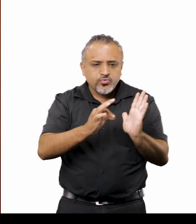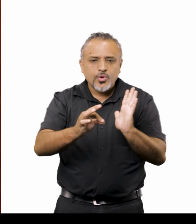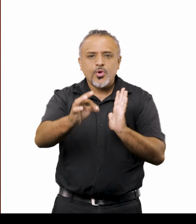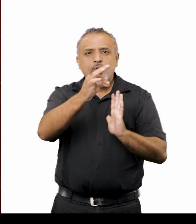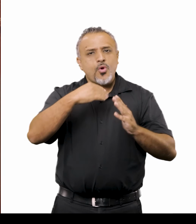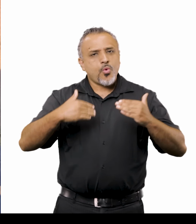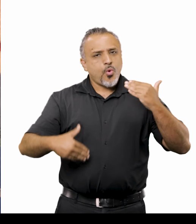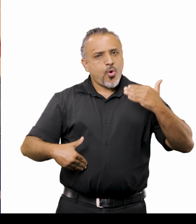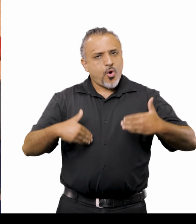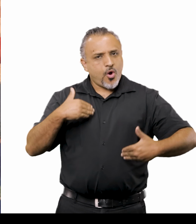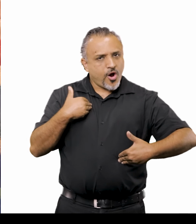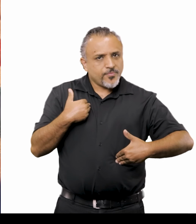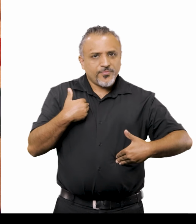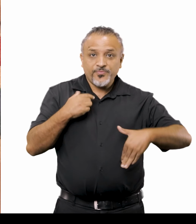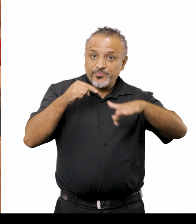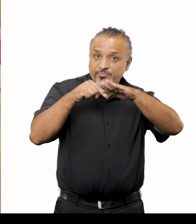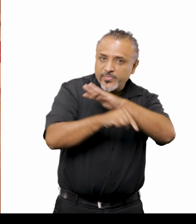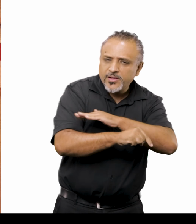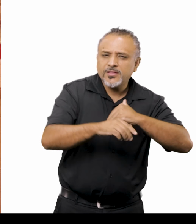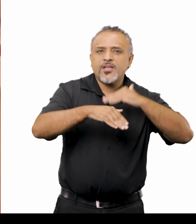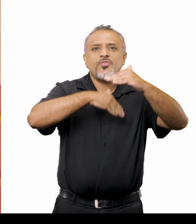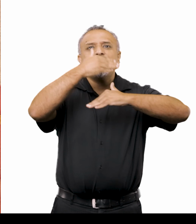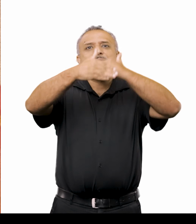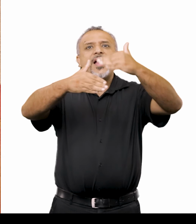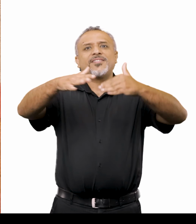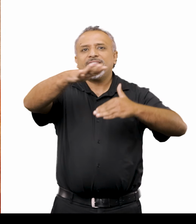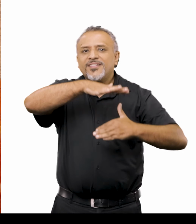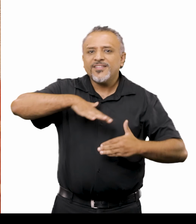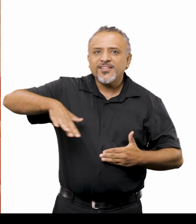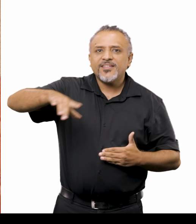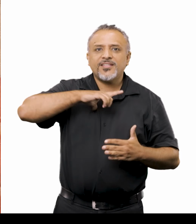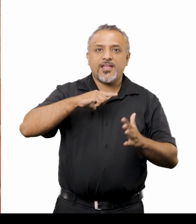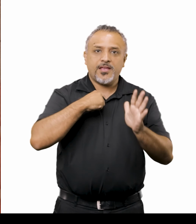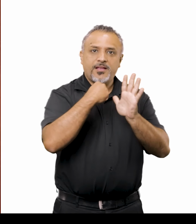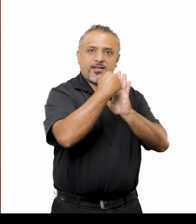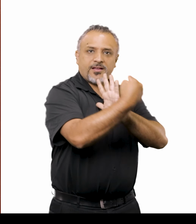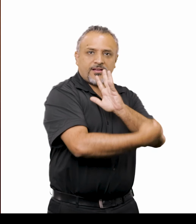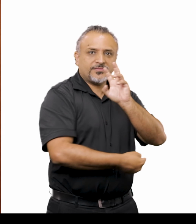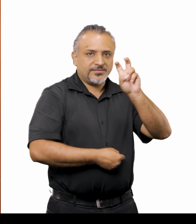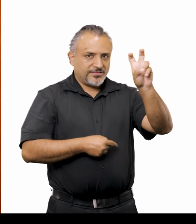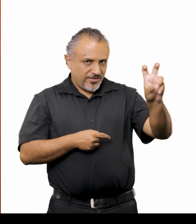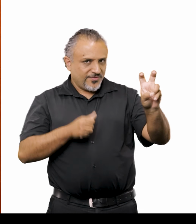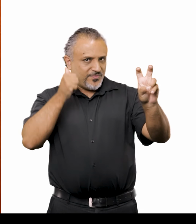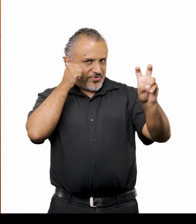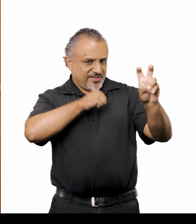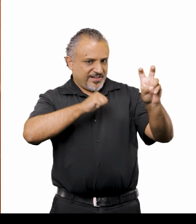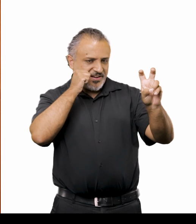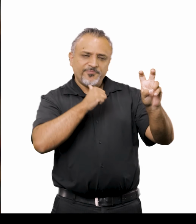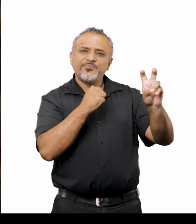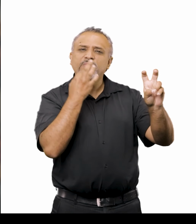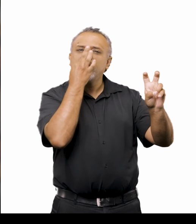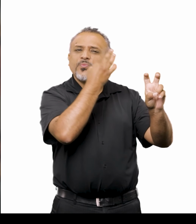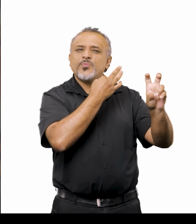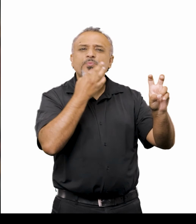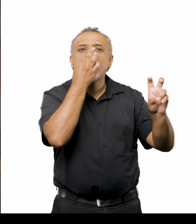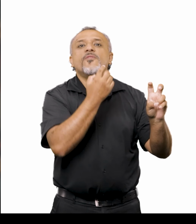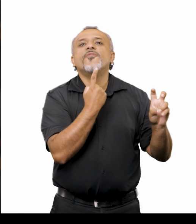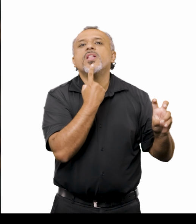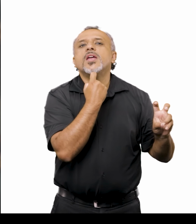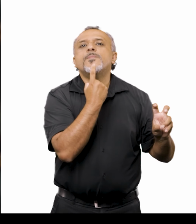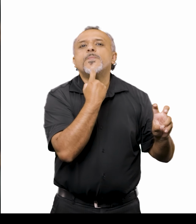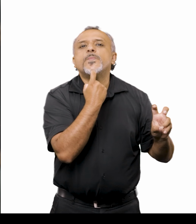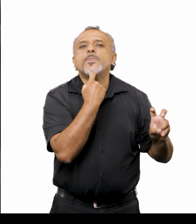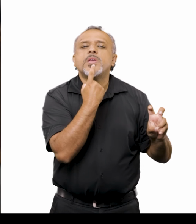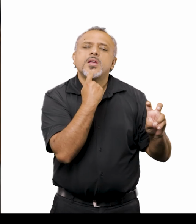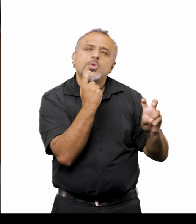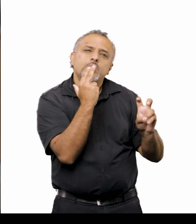sombreados, conferindo volume aos corpos e profundidade à cena, construindo um espaço em que situa as 5 mulheres. O pintor usa tons de